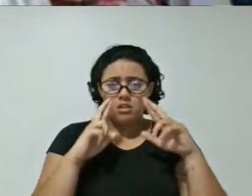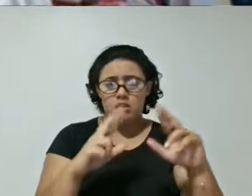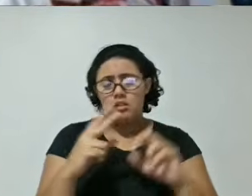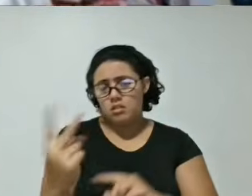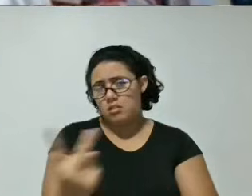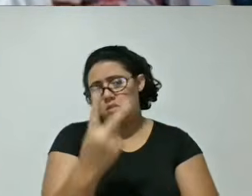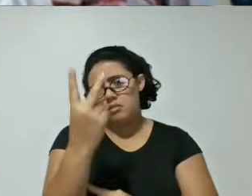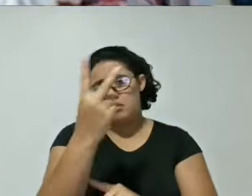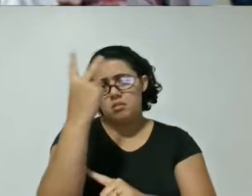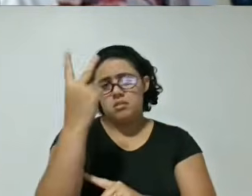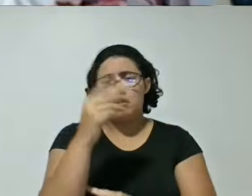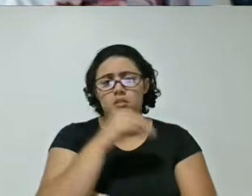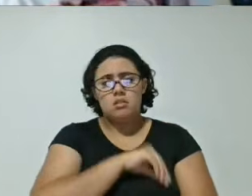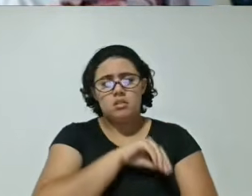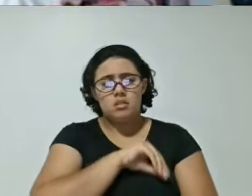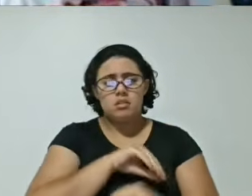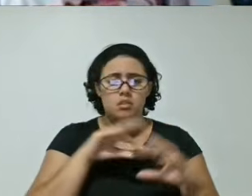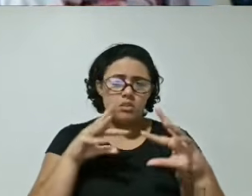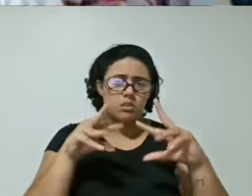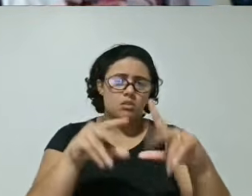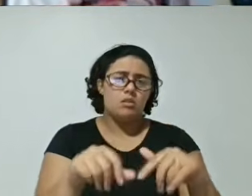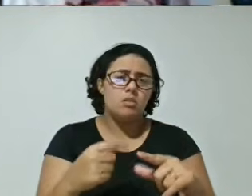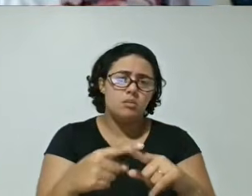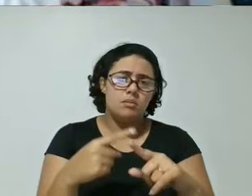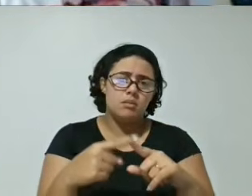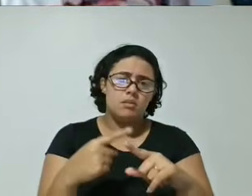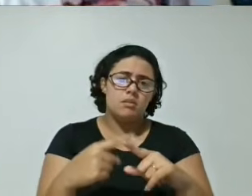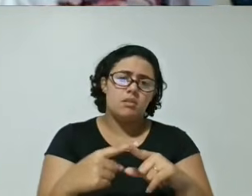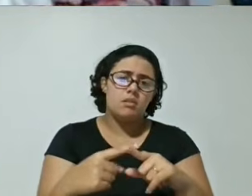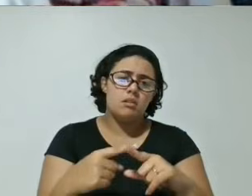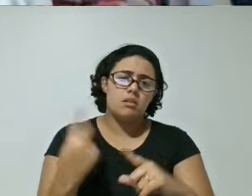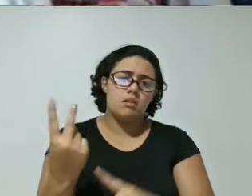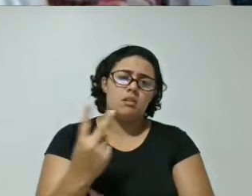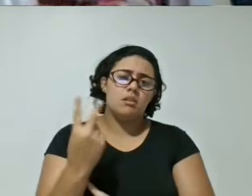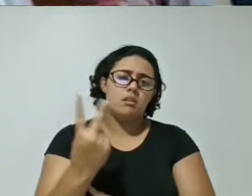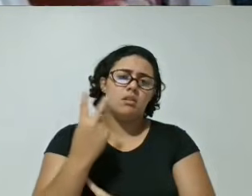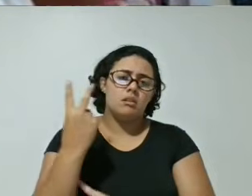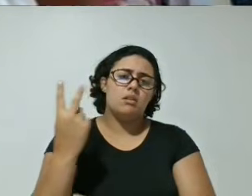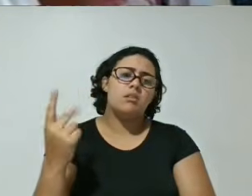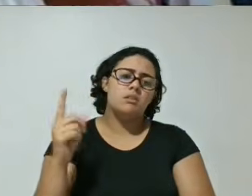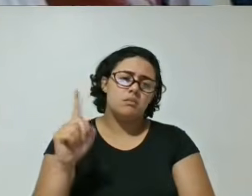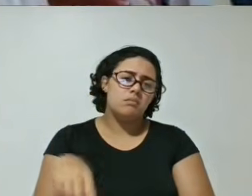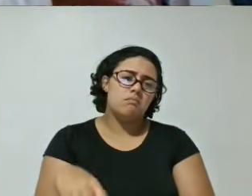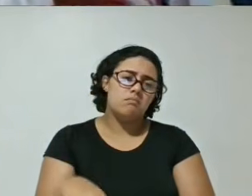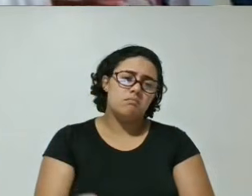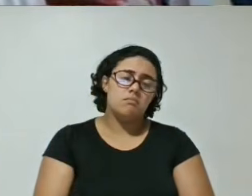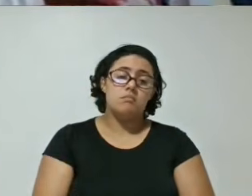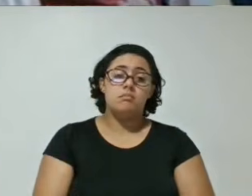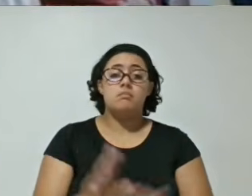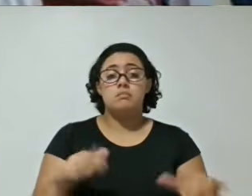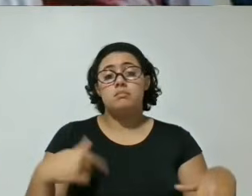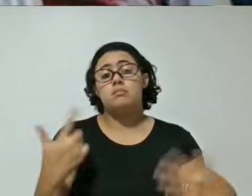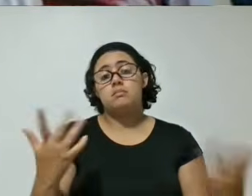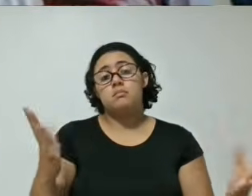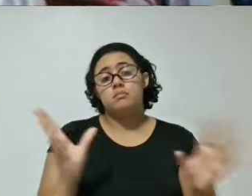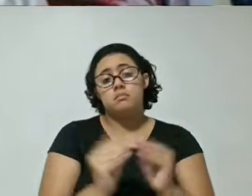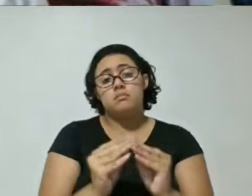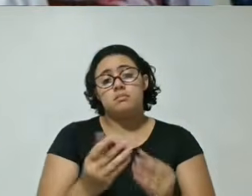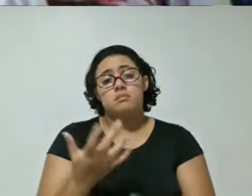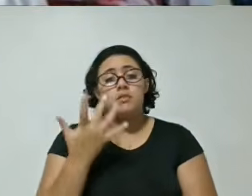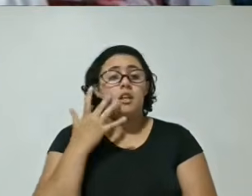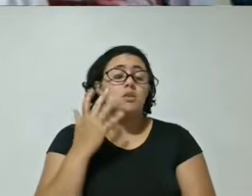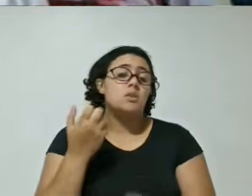com cachê, com tudo, né? Porque valorizar então, mesmo, isso, né? Exatamente. Então, eu acho que isso, assim, explica